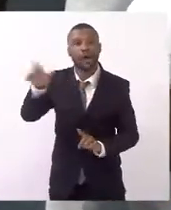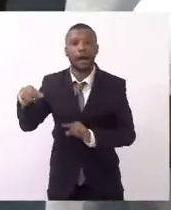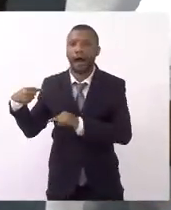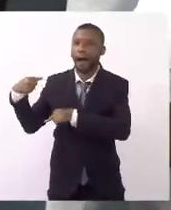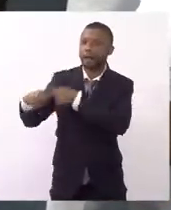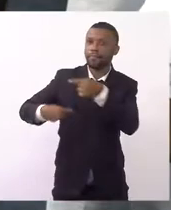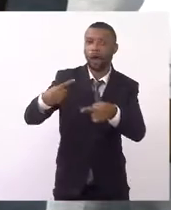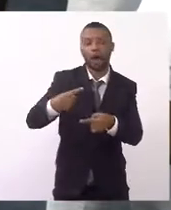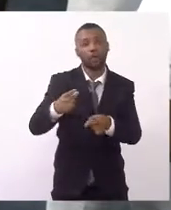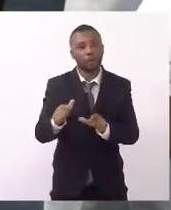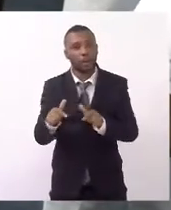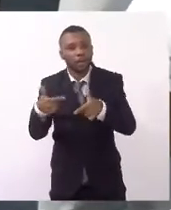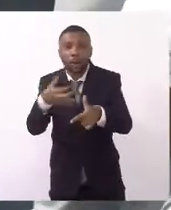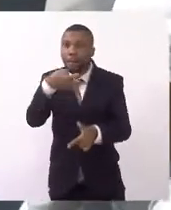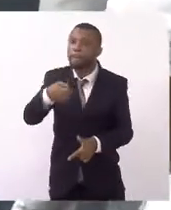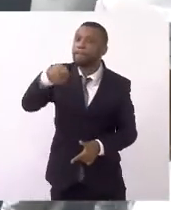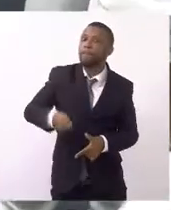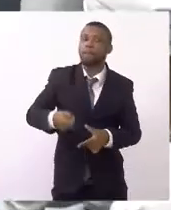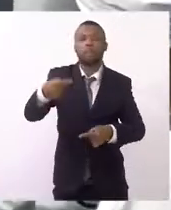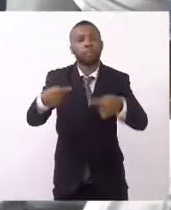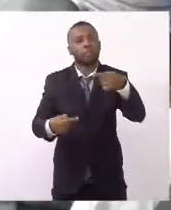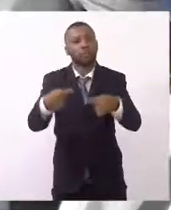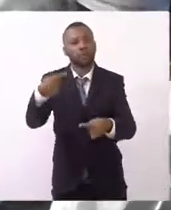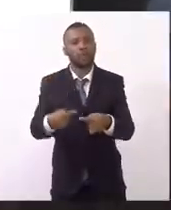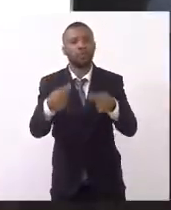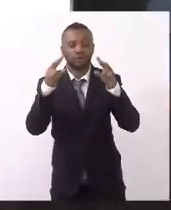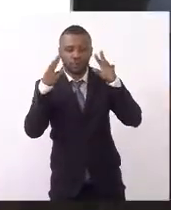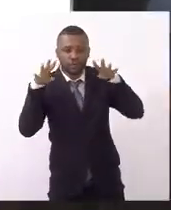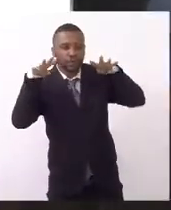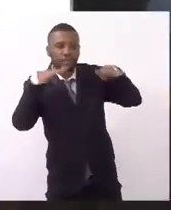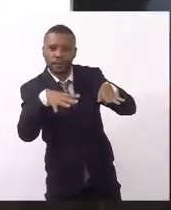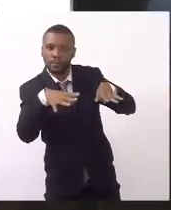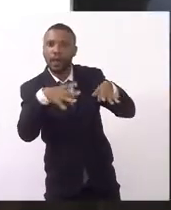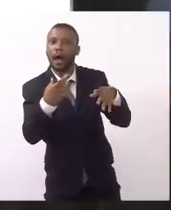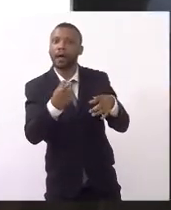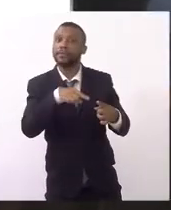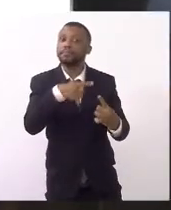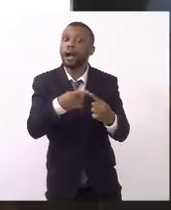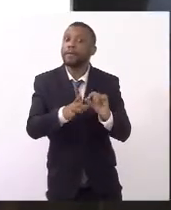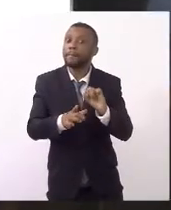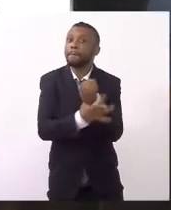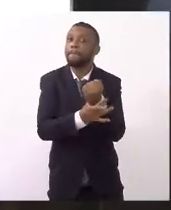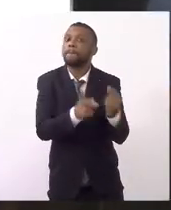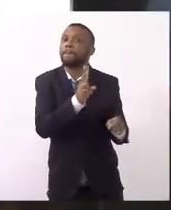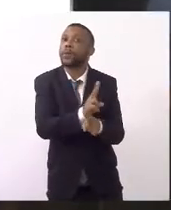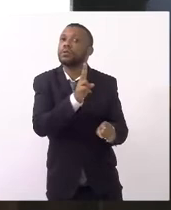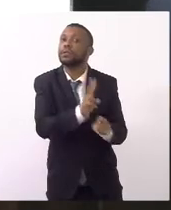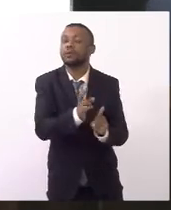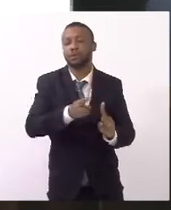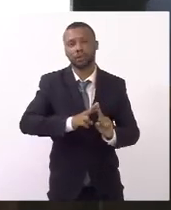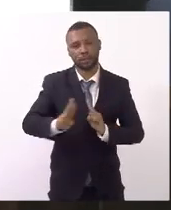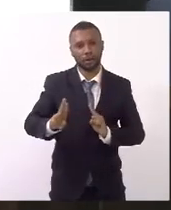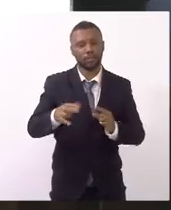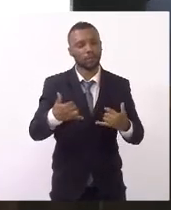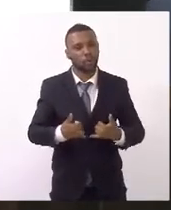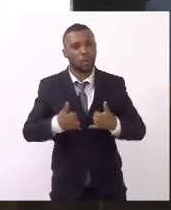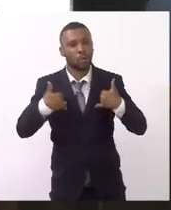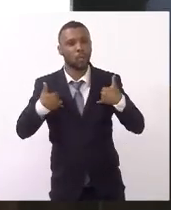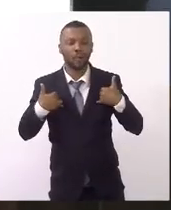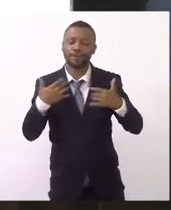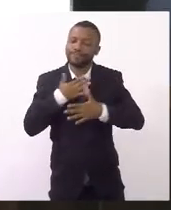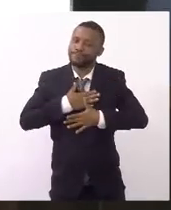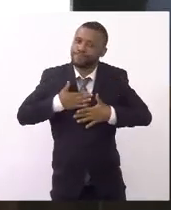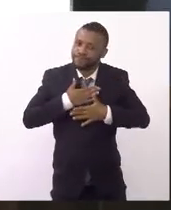de afirmação visibilidade e proteção da religião é com imenso orgulho e satisfação